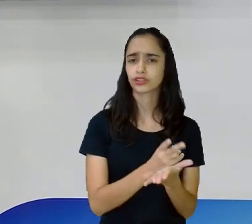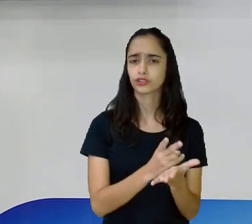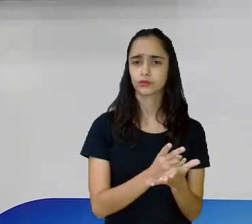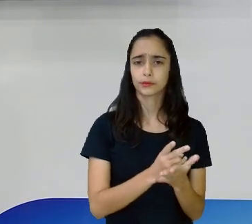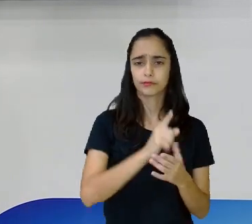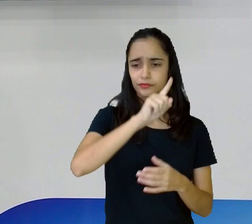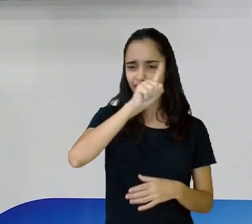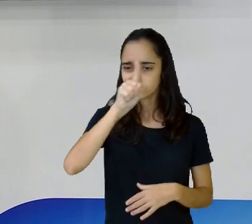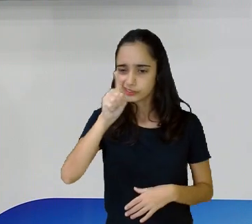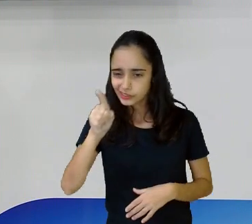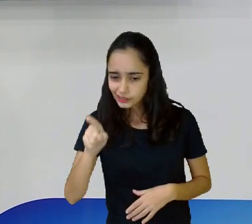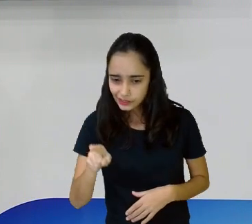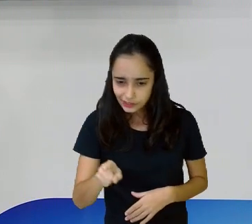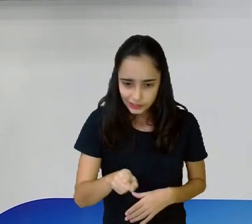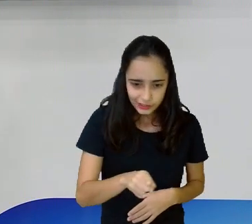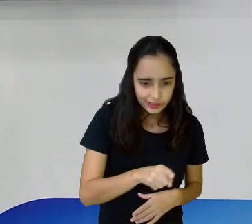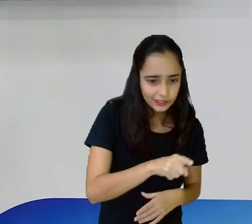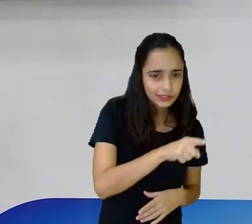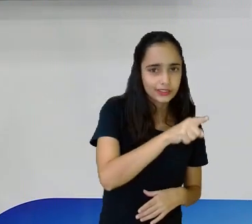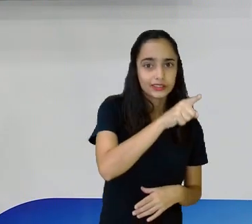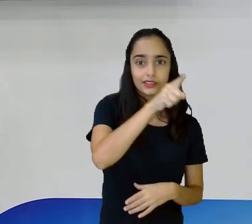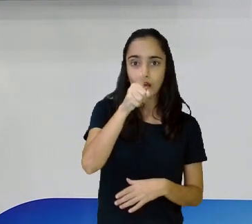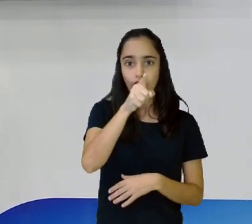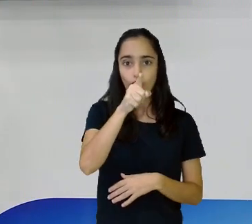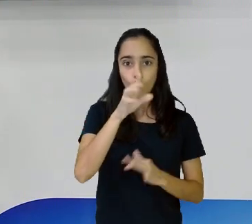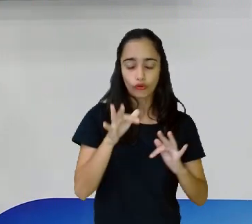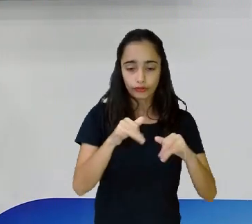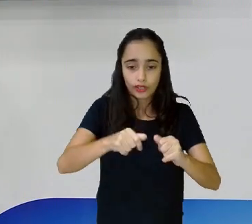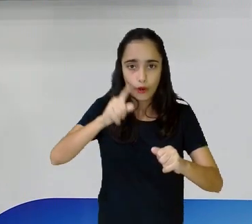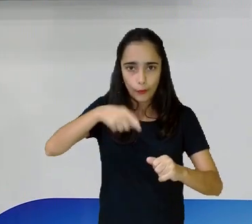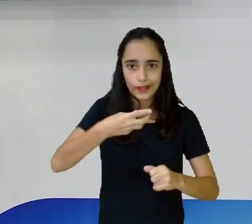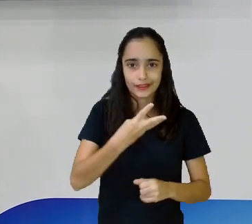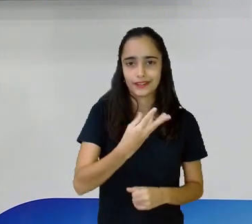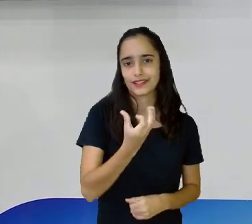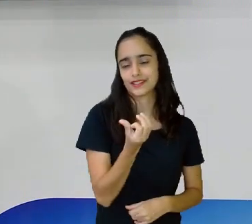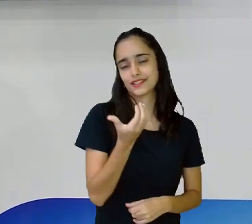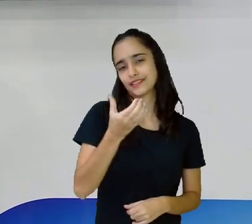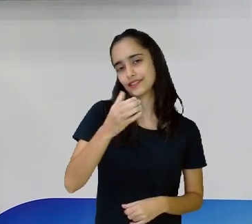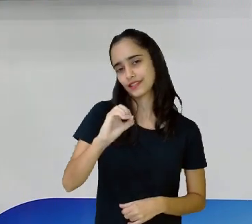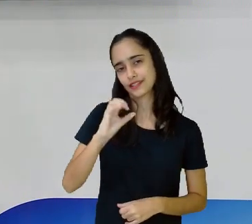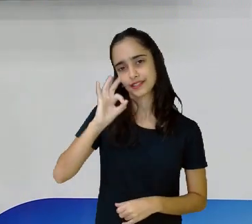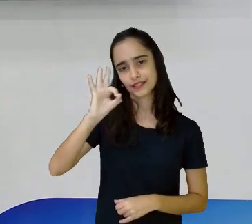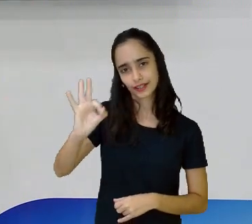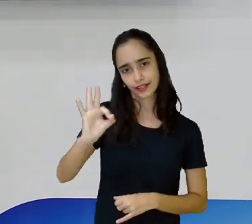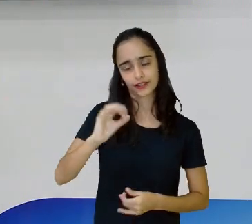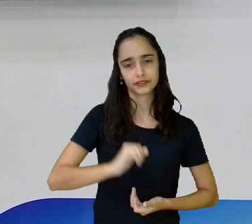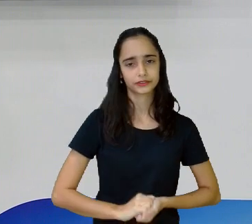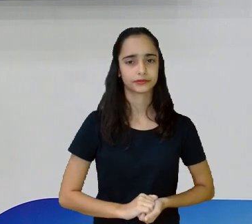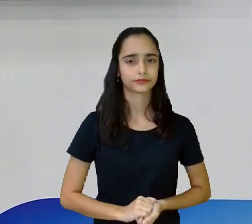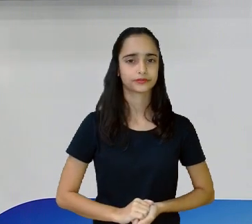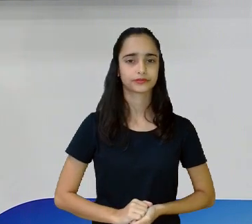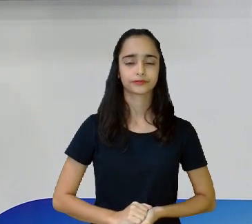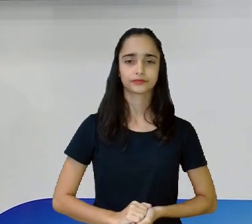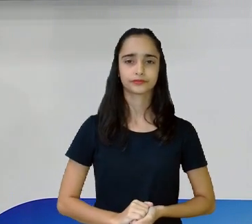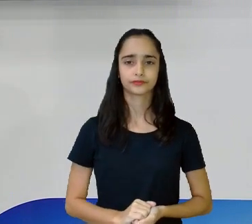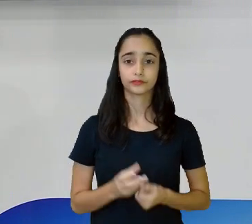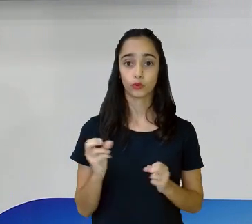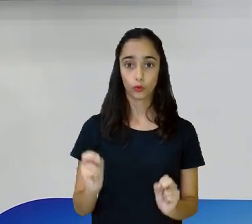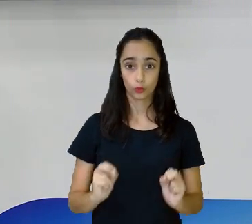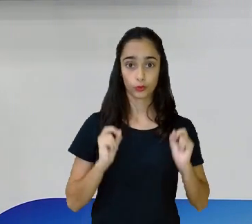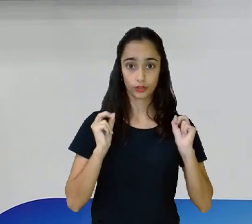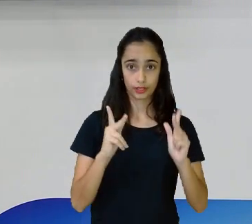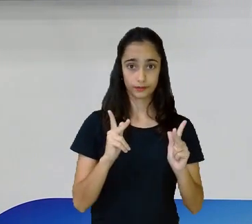meu ponteiro ele dá o giro inteiro. Aí eu tenho 360 graus,